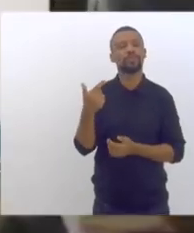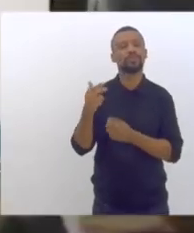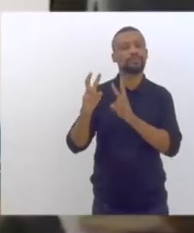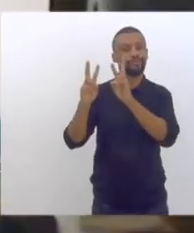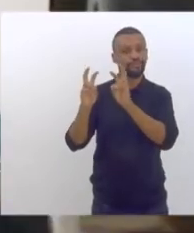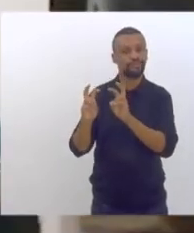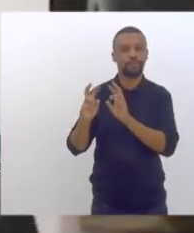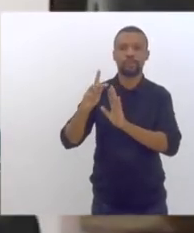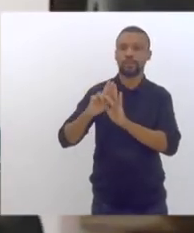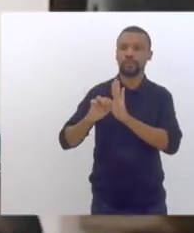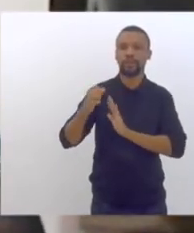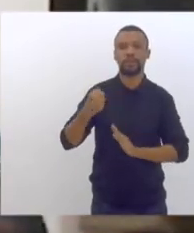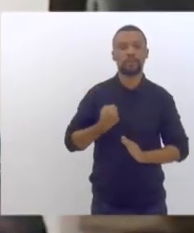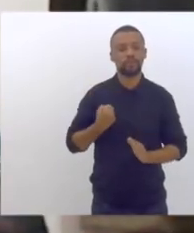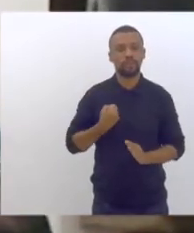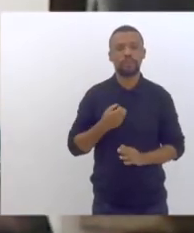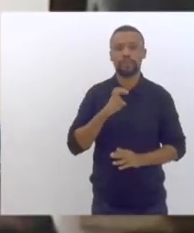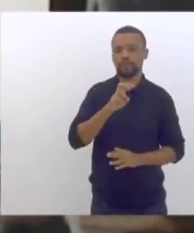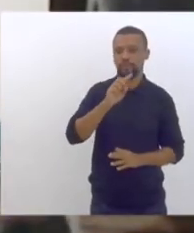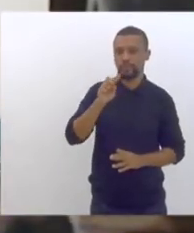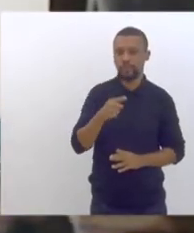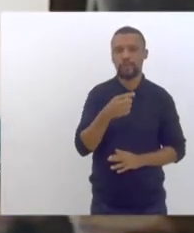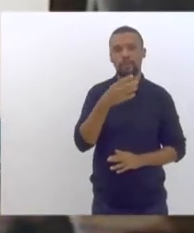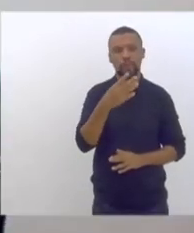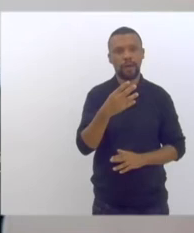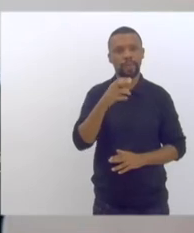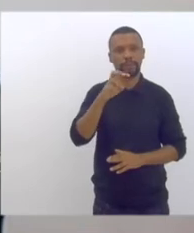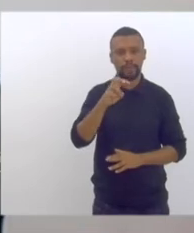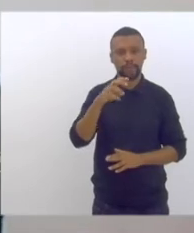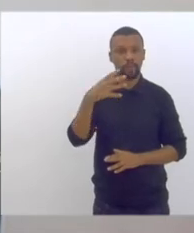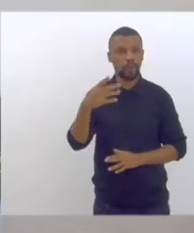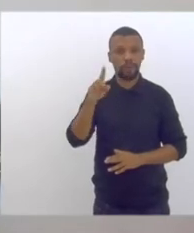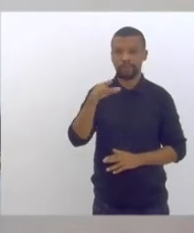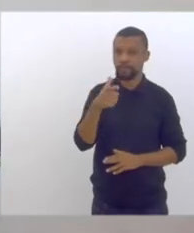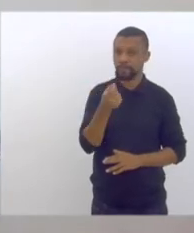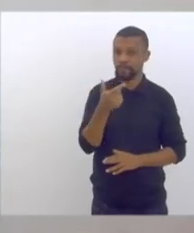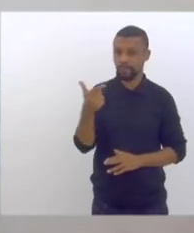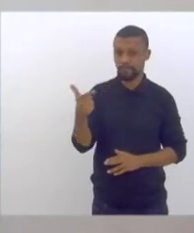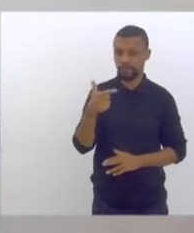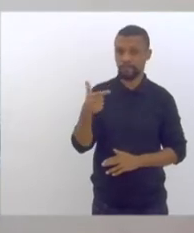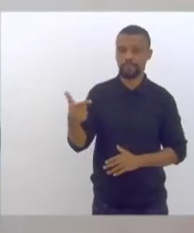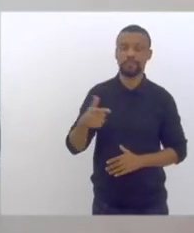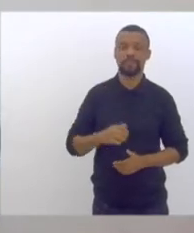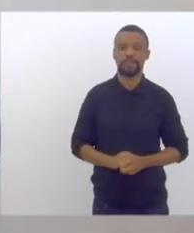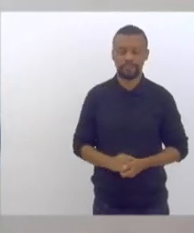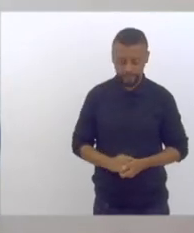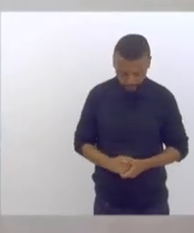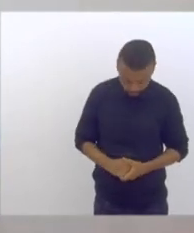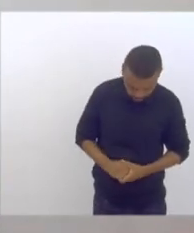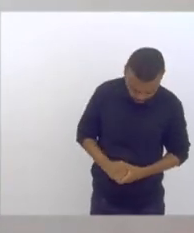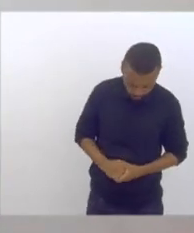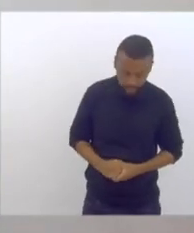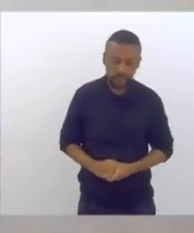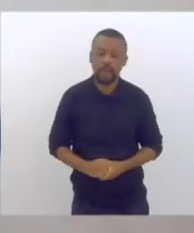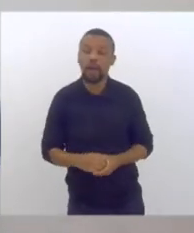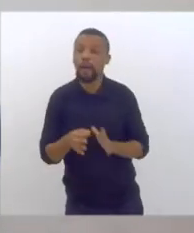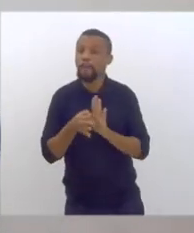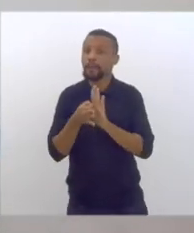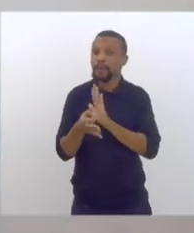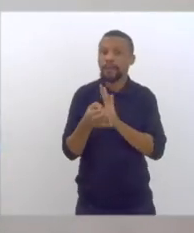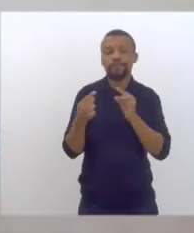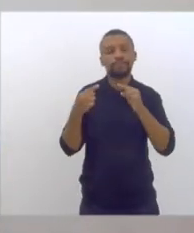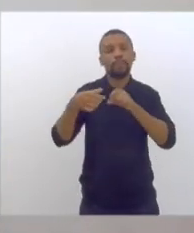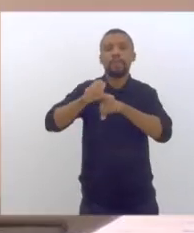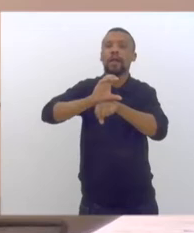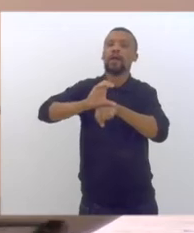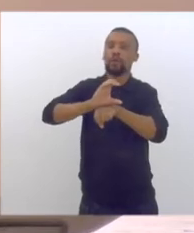então de lei nº 5454 2022 e o parecer pela